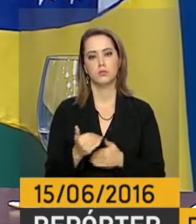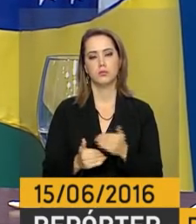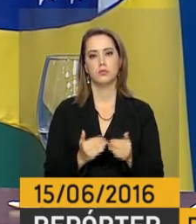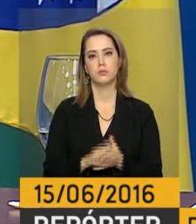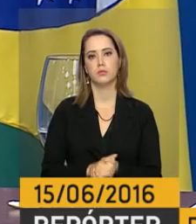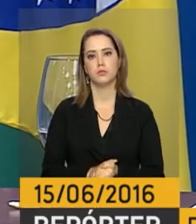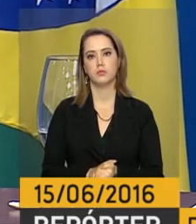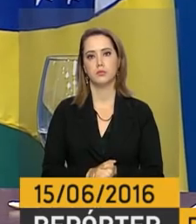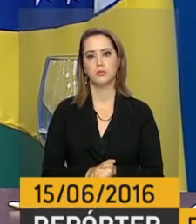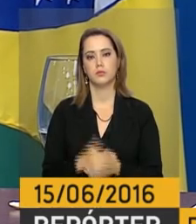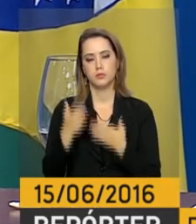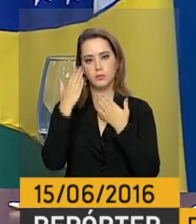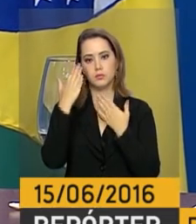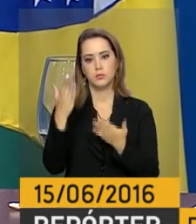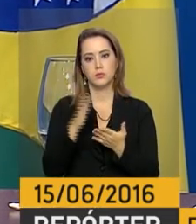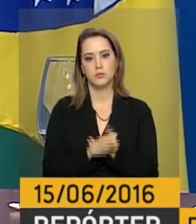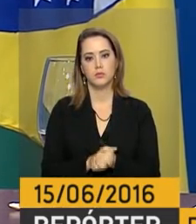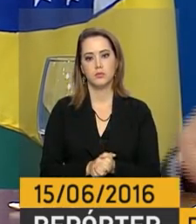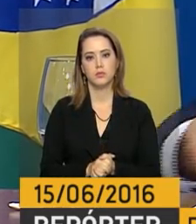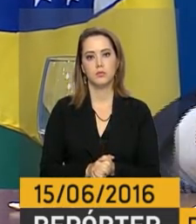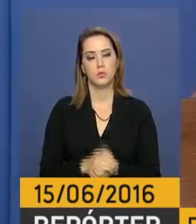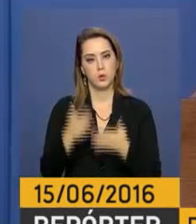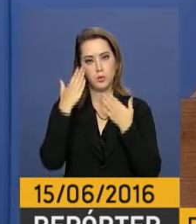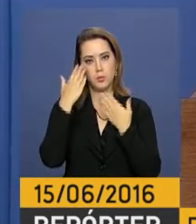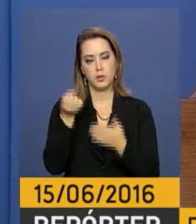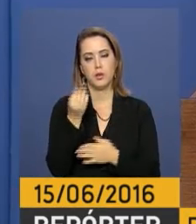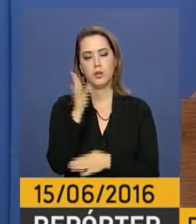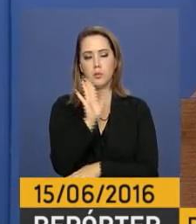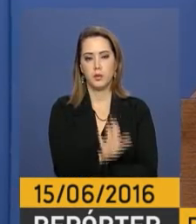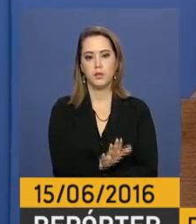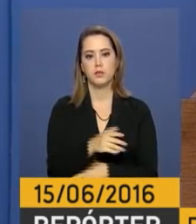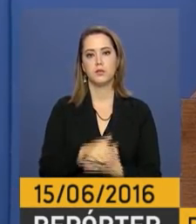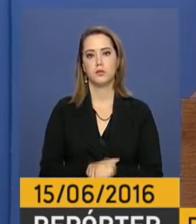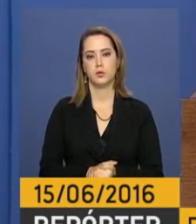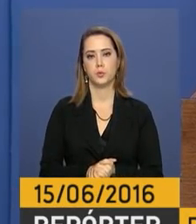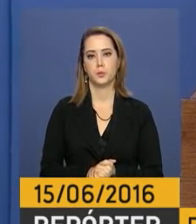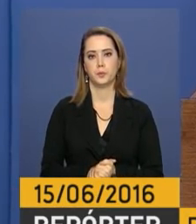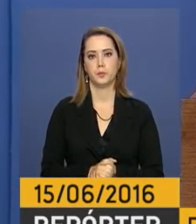duro. Obrigado. Obrigado a todos. Boa tarde.